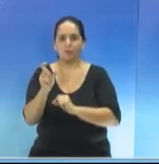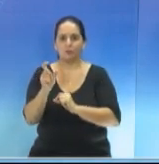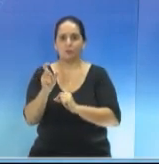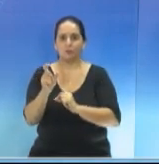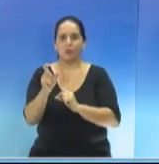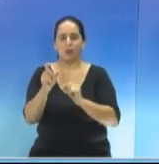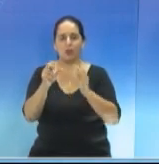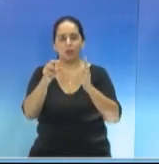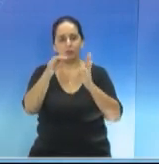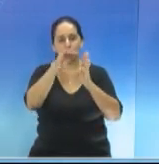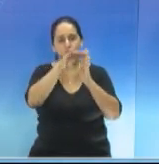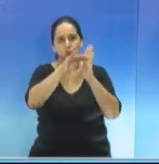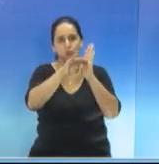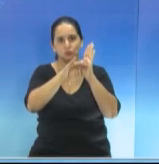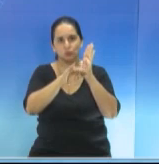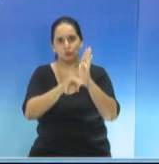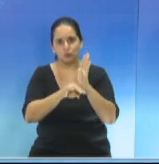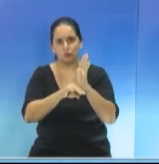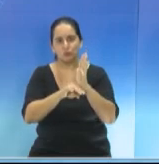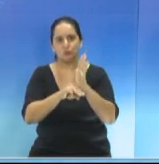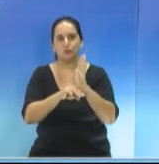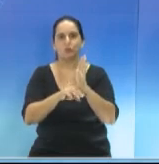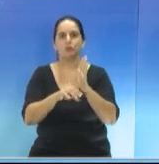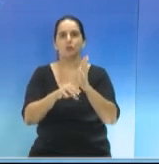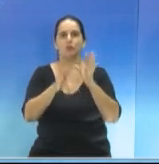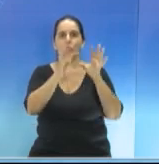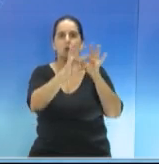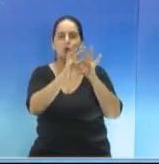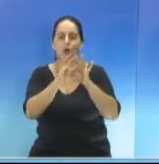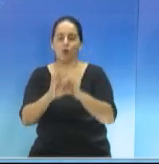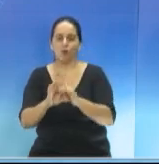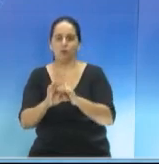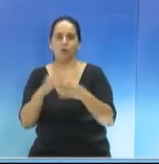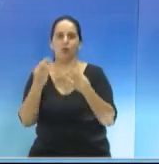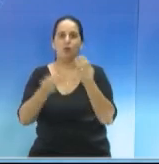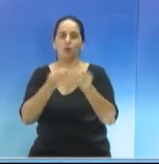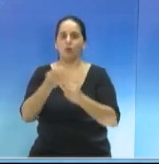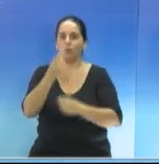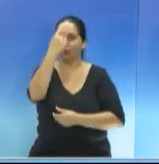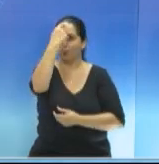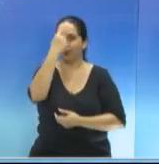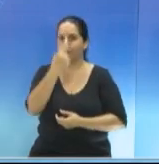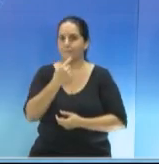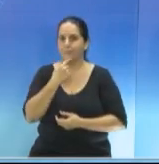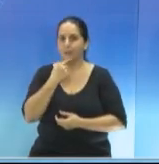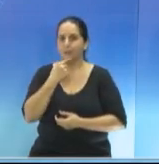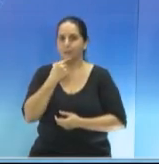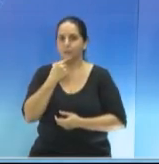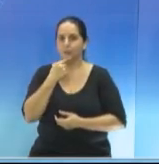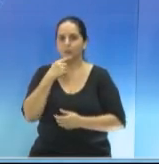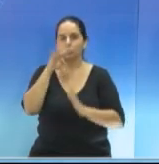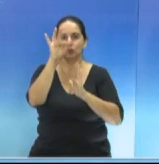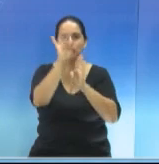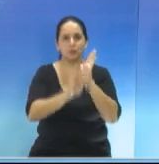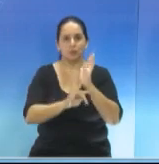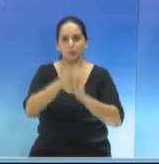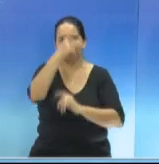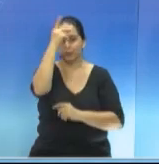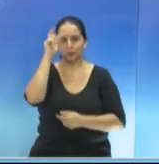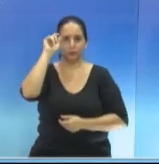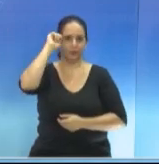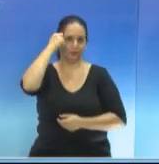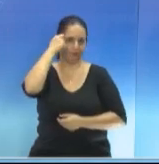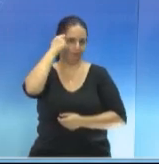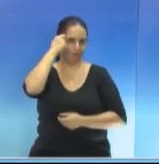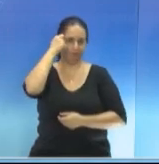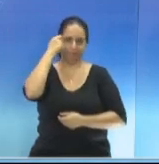desenvolvimento sequencial do texto como imaginário, racista e estética do negro, estava selecionando ali palavras, gente? Não, Essa